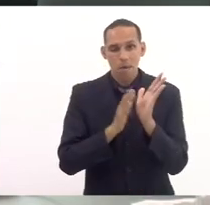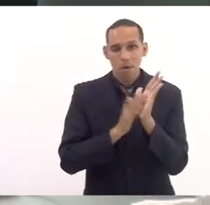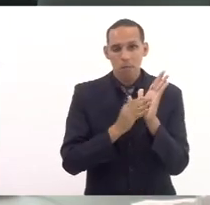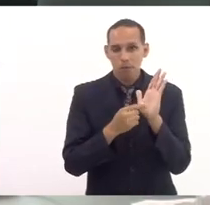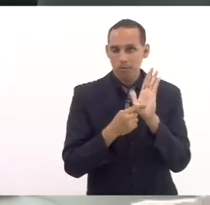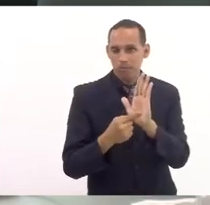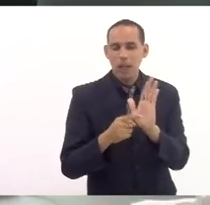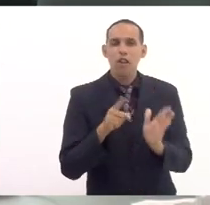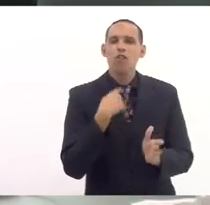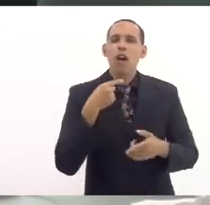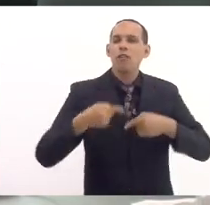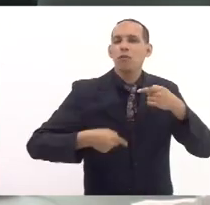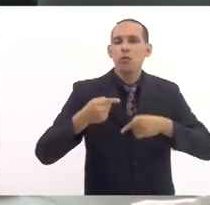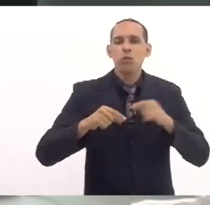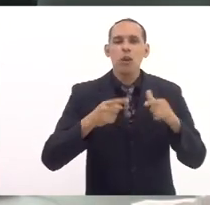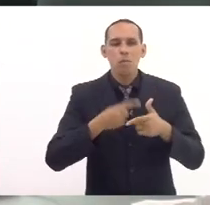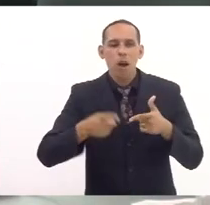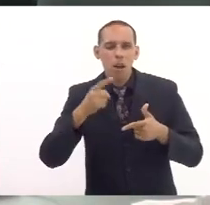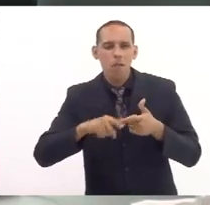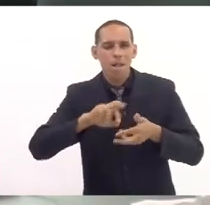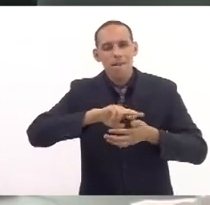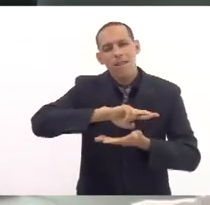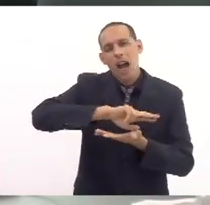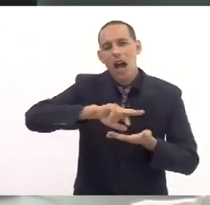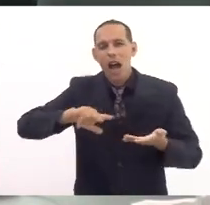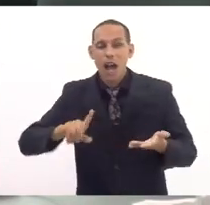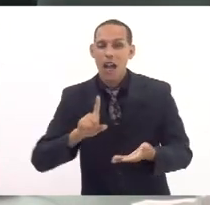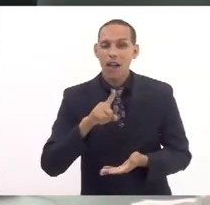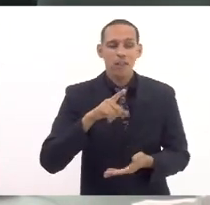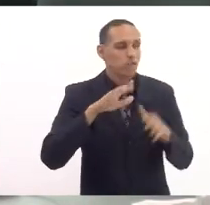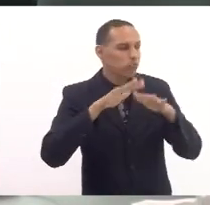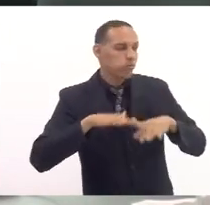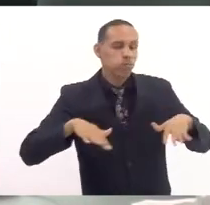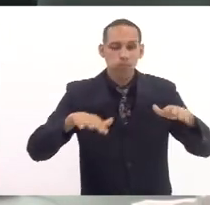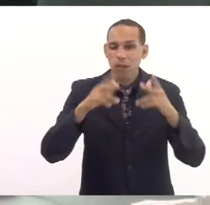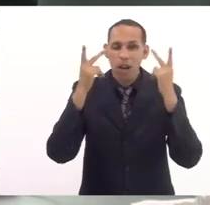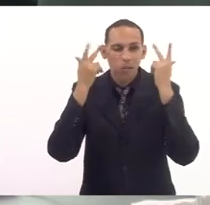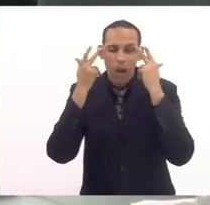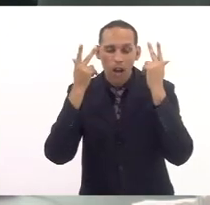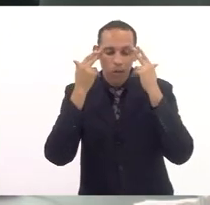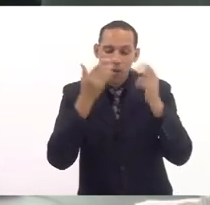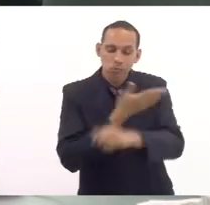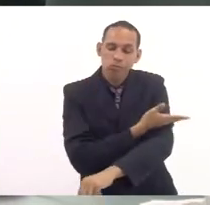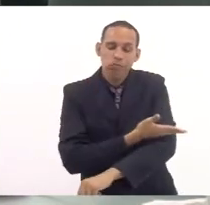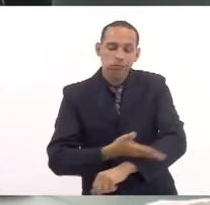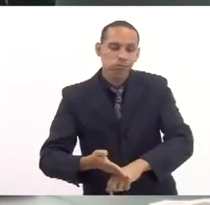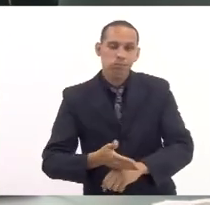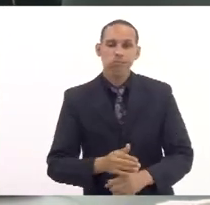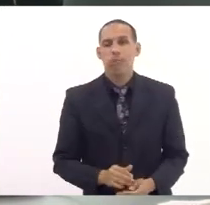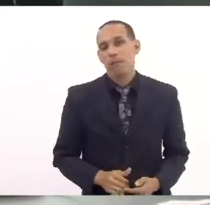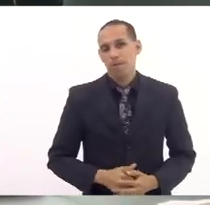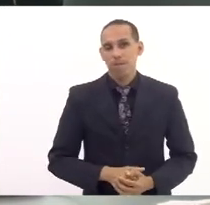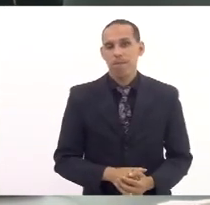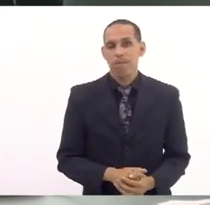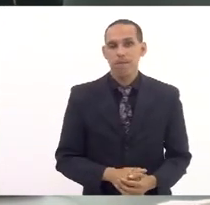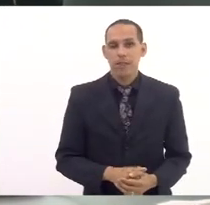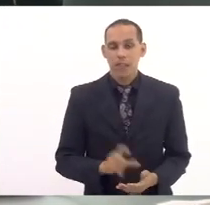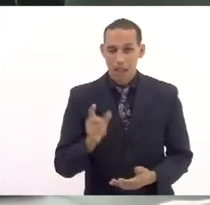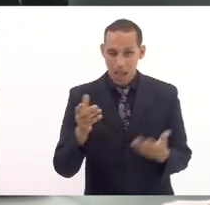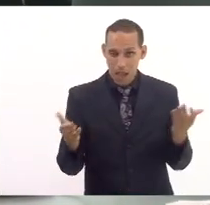discutindo problemas que todos aqui estão muito habituados a ouvir, e eu